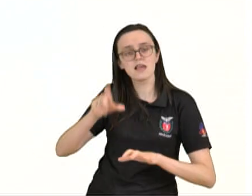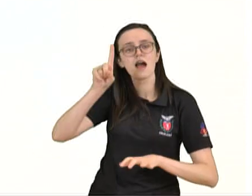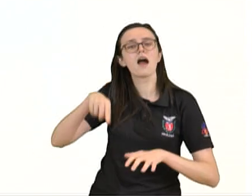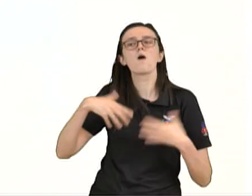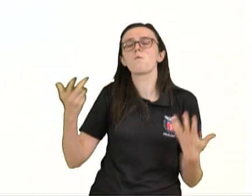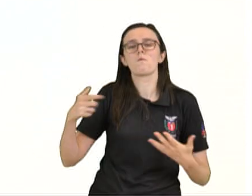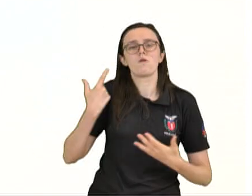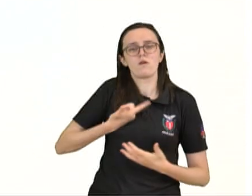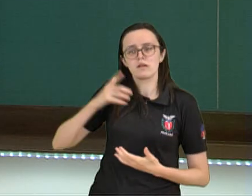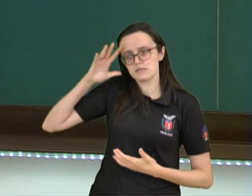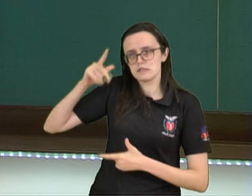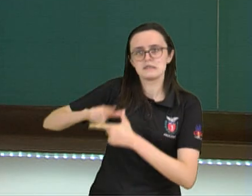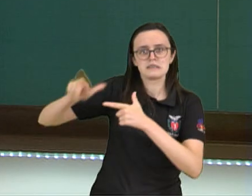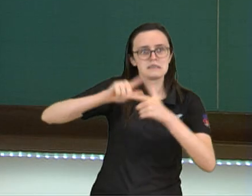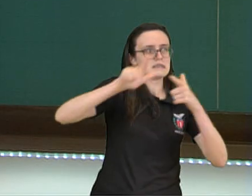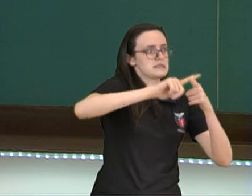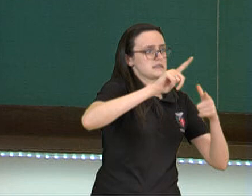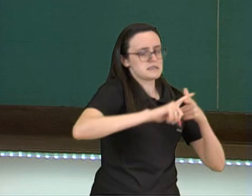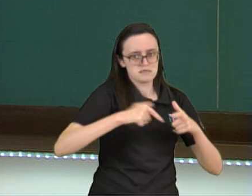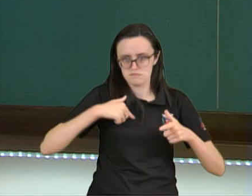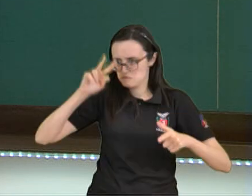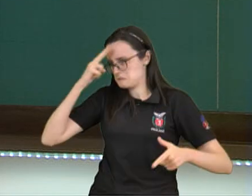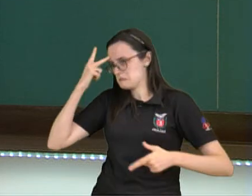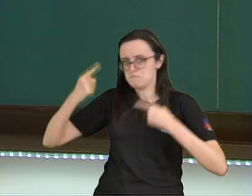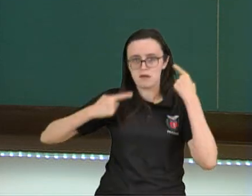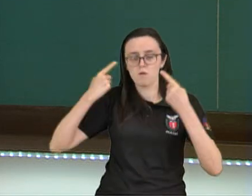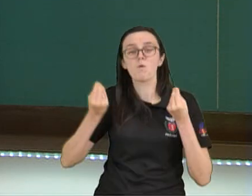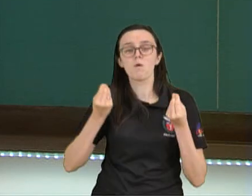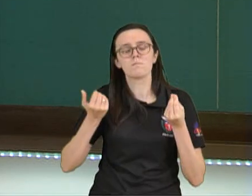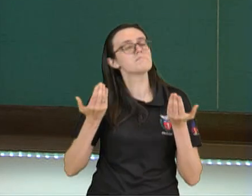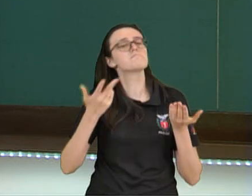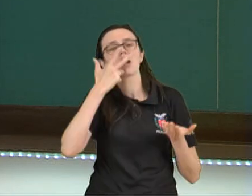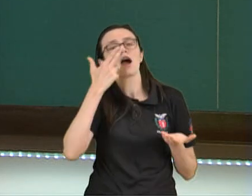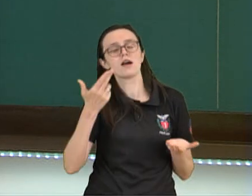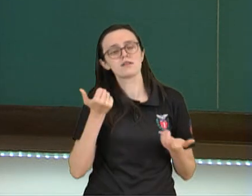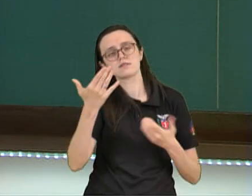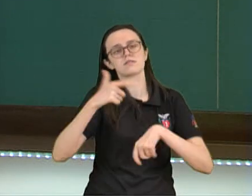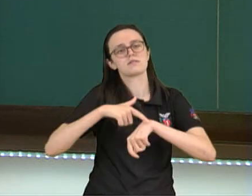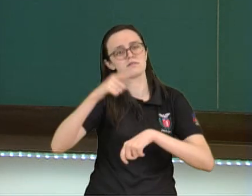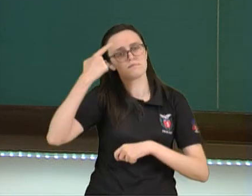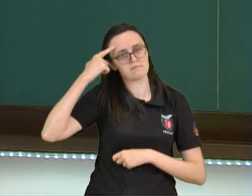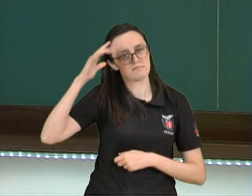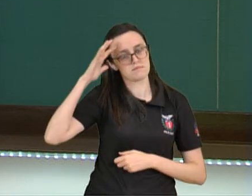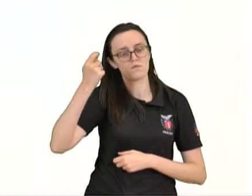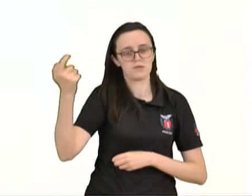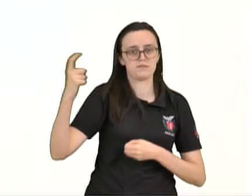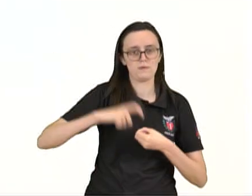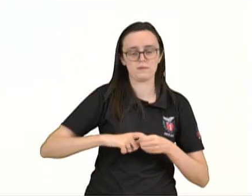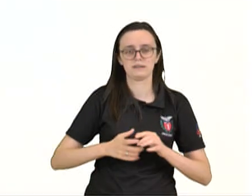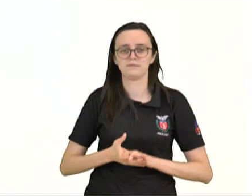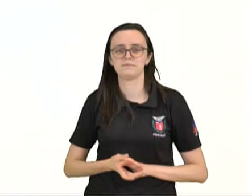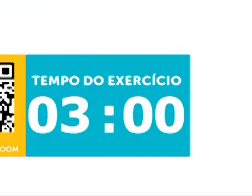resolve problemas mesmo surtando? O que você acha? Eu vou dar um tempinho para você pensar e a gente já volta.